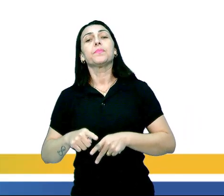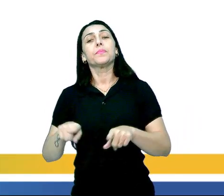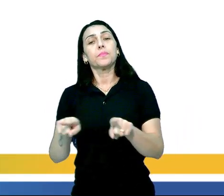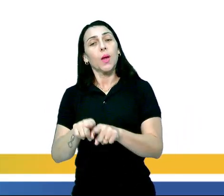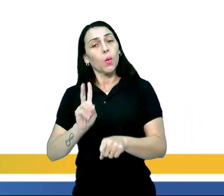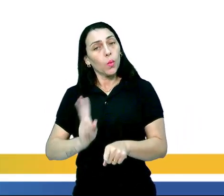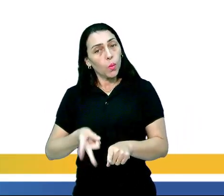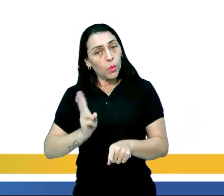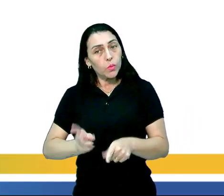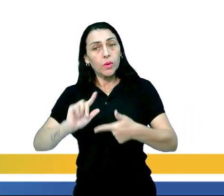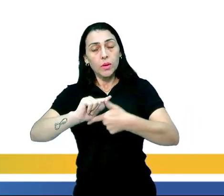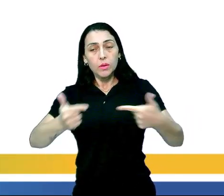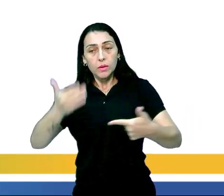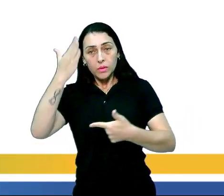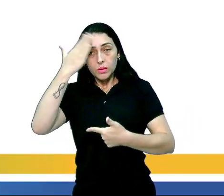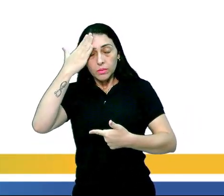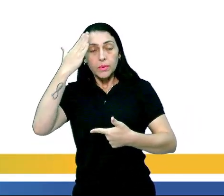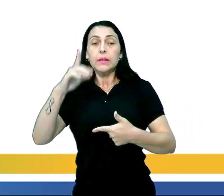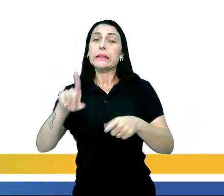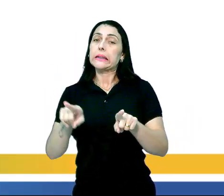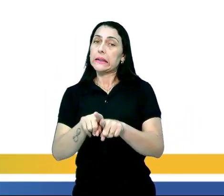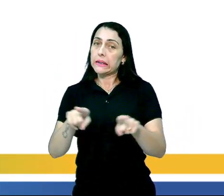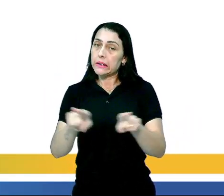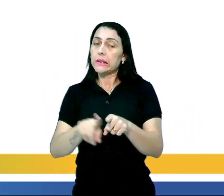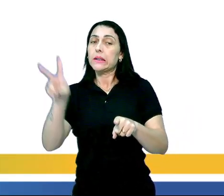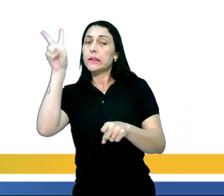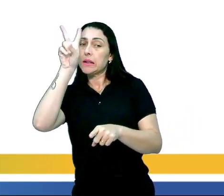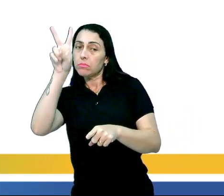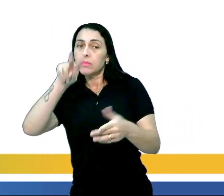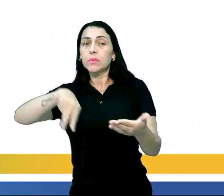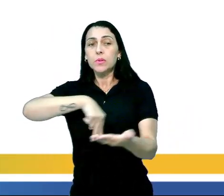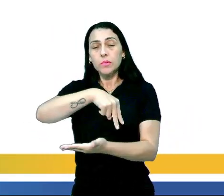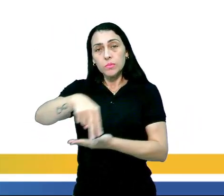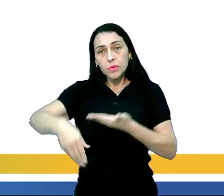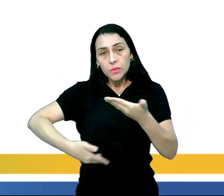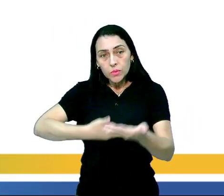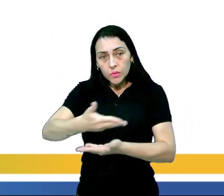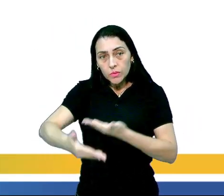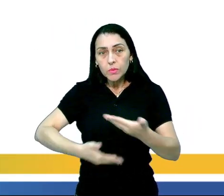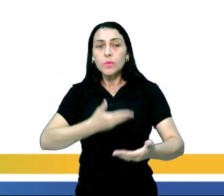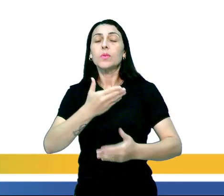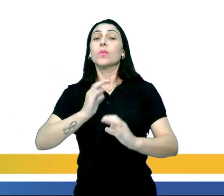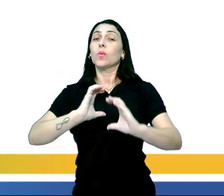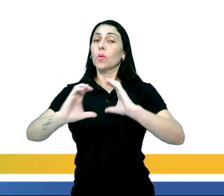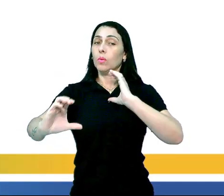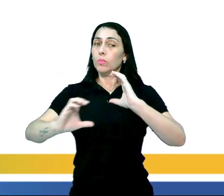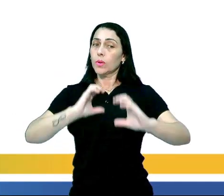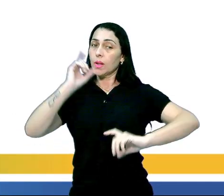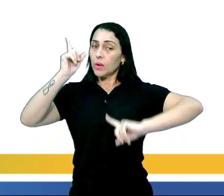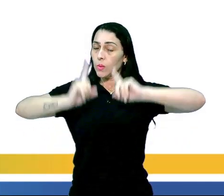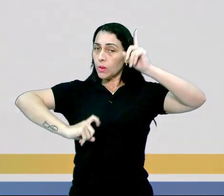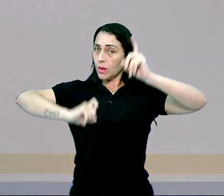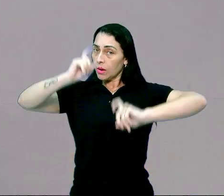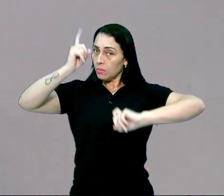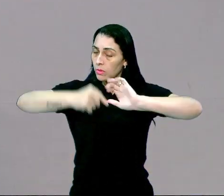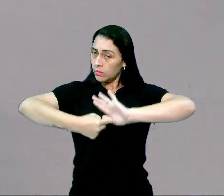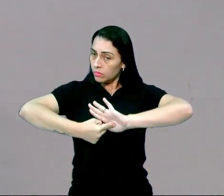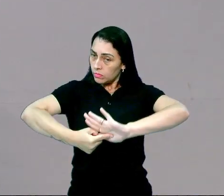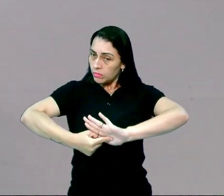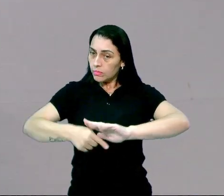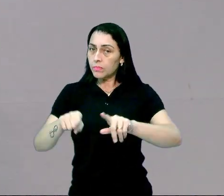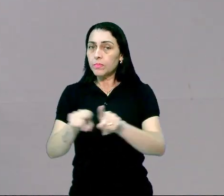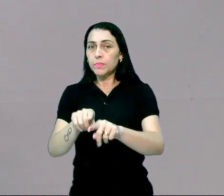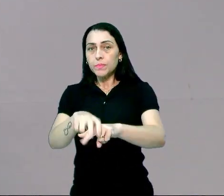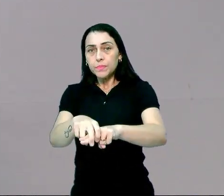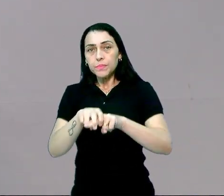tradições e saberes. Também temos que lembrar que a dança vai ser correlacionada como um aspecto da comunicação e expressão,